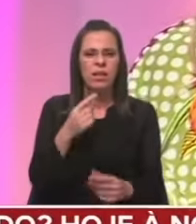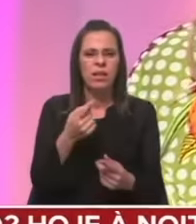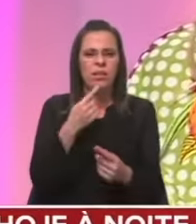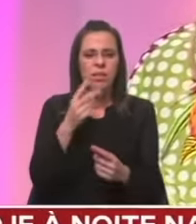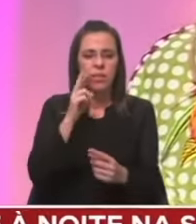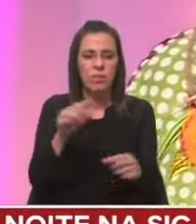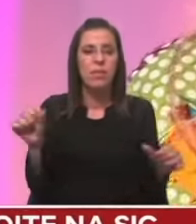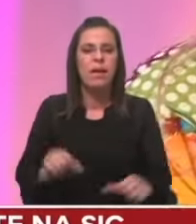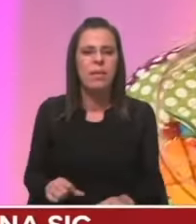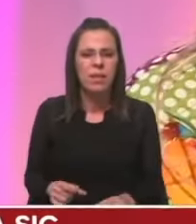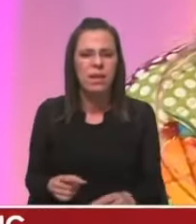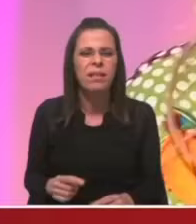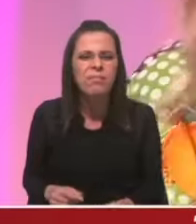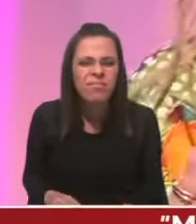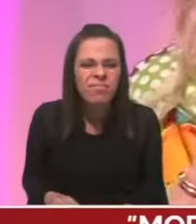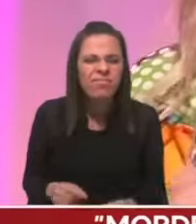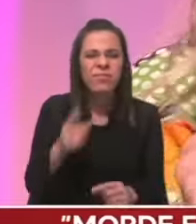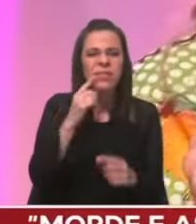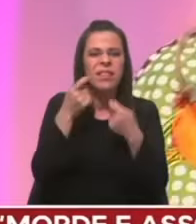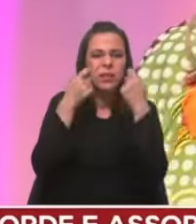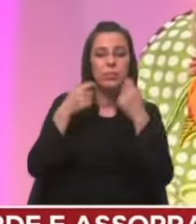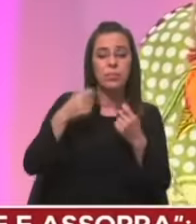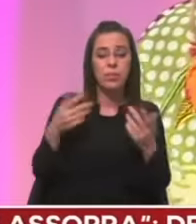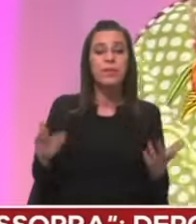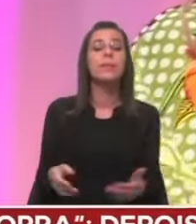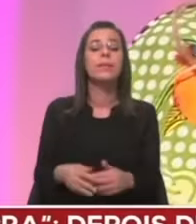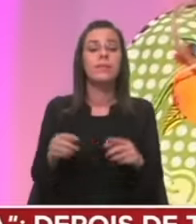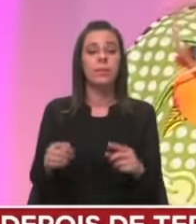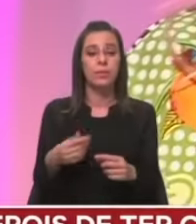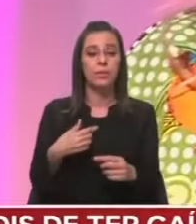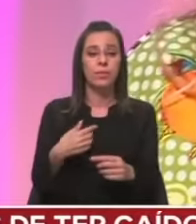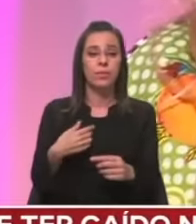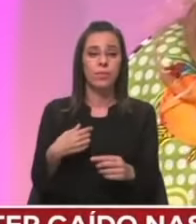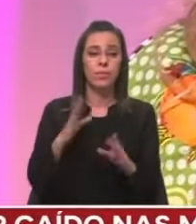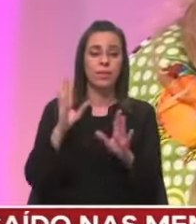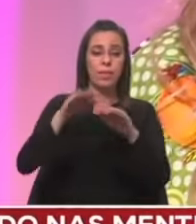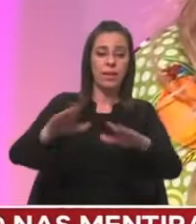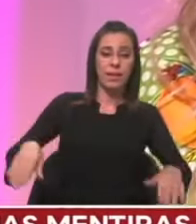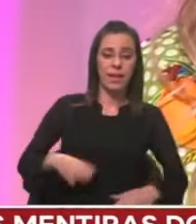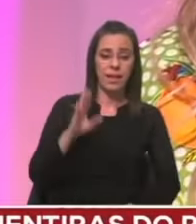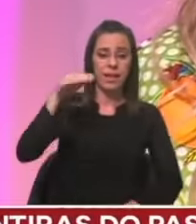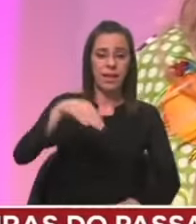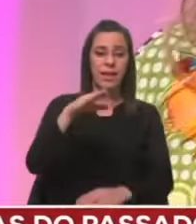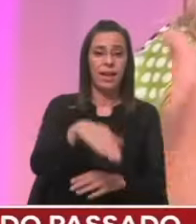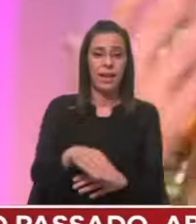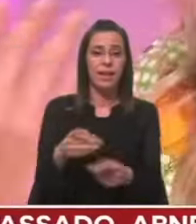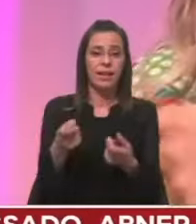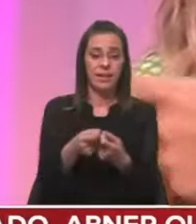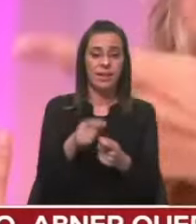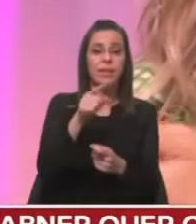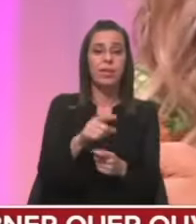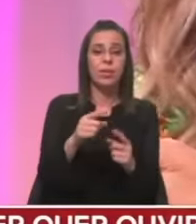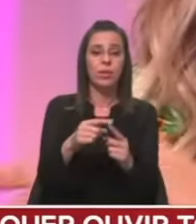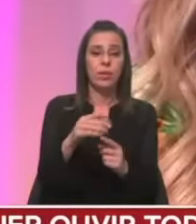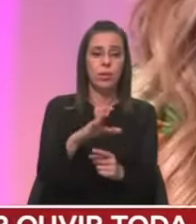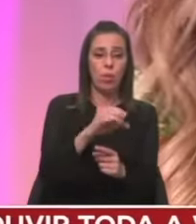ainda por cima vê mal portanto tá assim fazer caretas e eu saio e começo a nadar Até até ao pé dele do